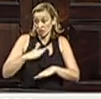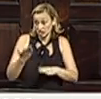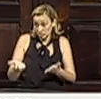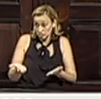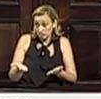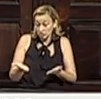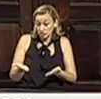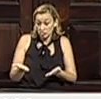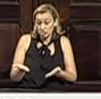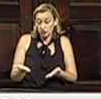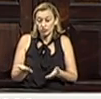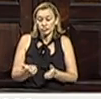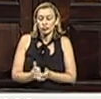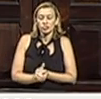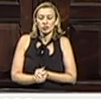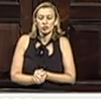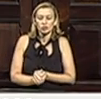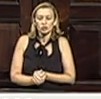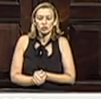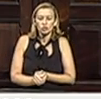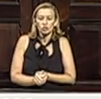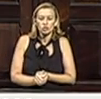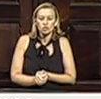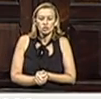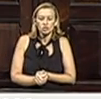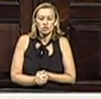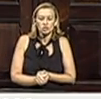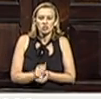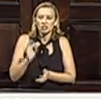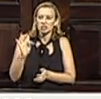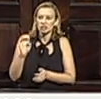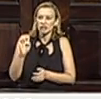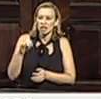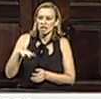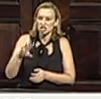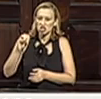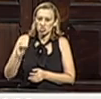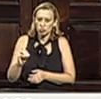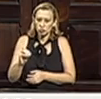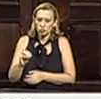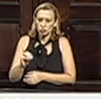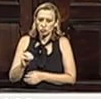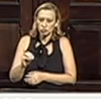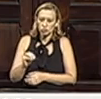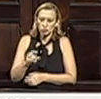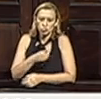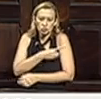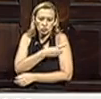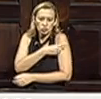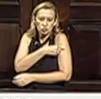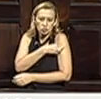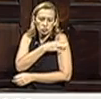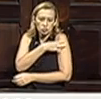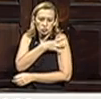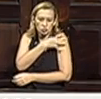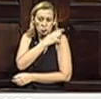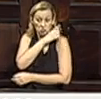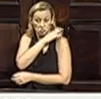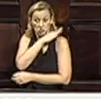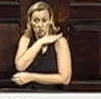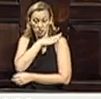Ela incluiu uma categoria. O que ela incluiu foram os técnicos de nível médio regulamentados pelo CREA. Só que quando eu